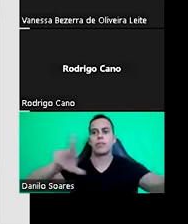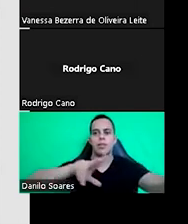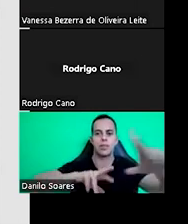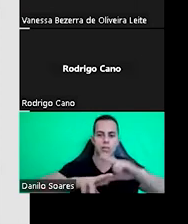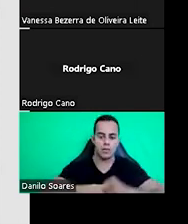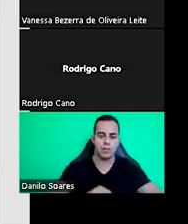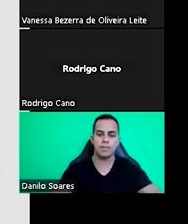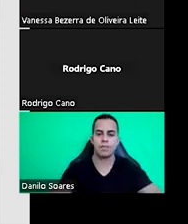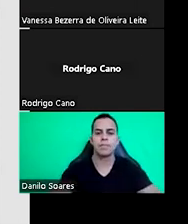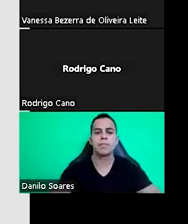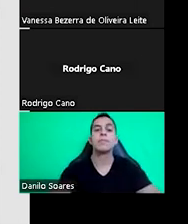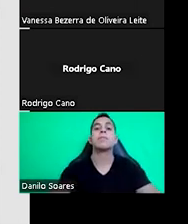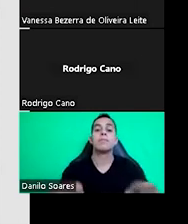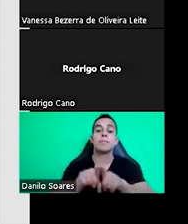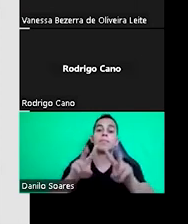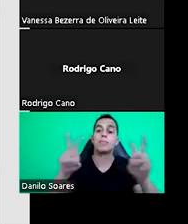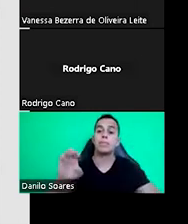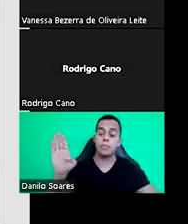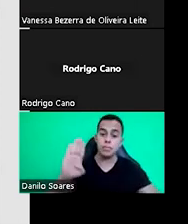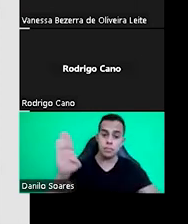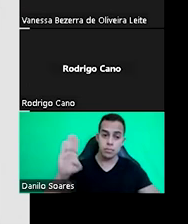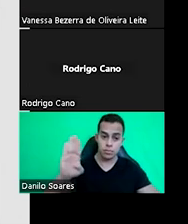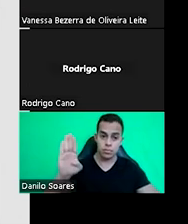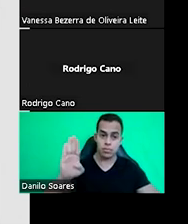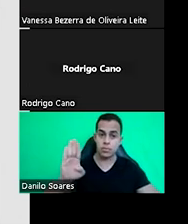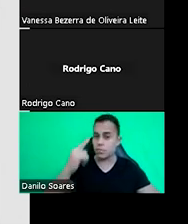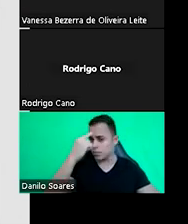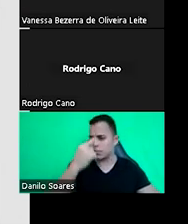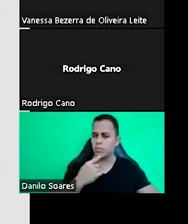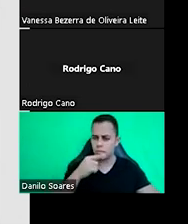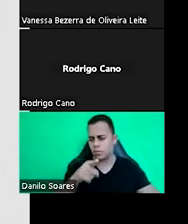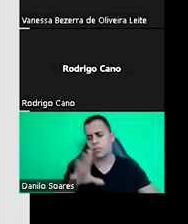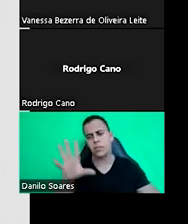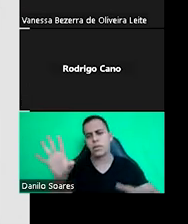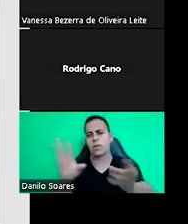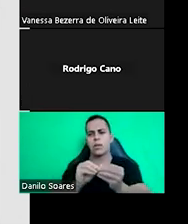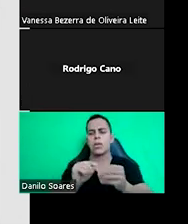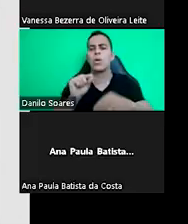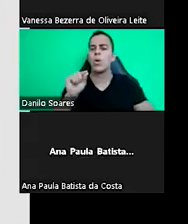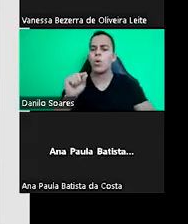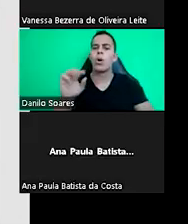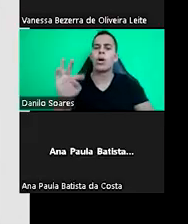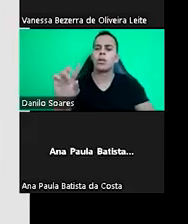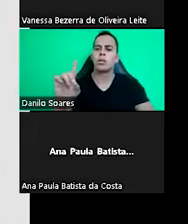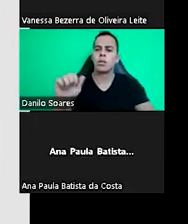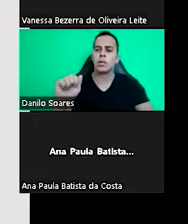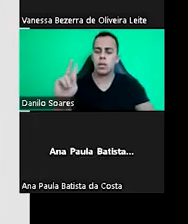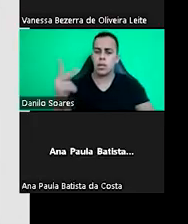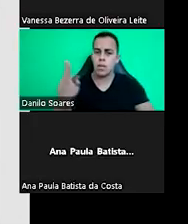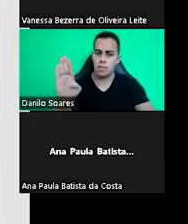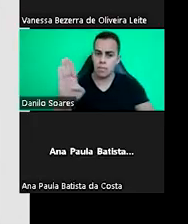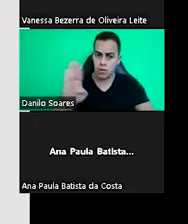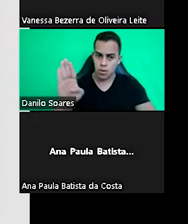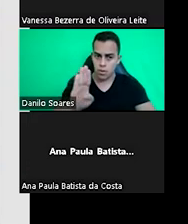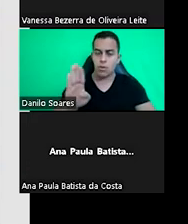Em relação à biologia, essa figura aqui resume um pouco sobre o que é o TDAH no nível biológico, então a gente pode